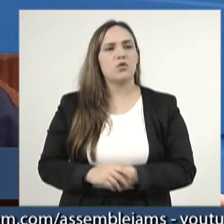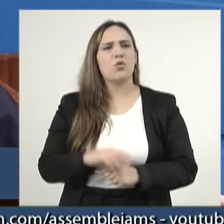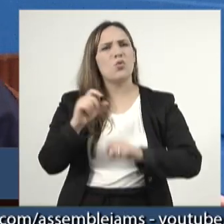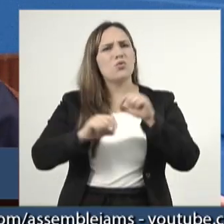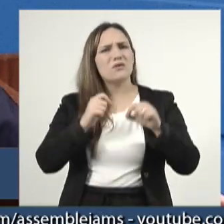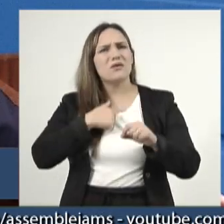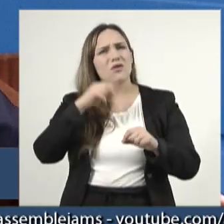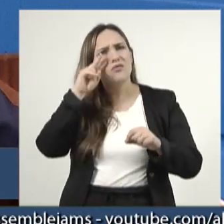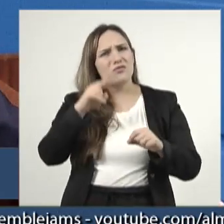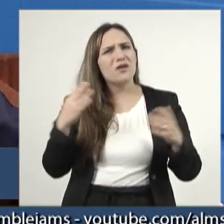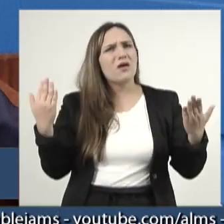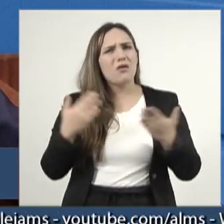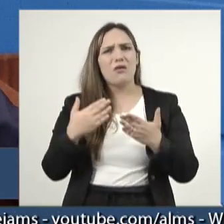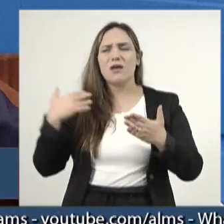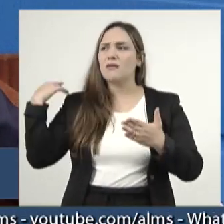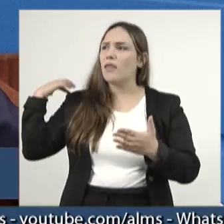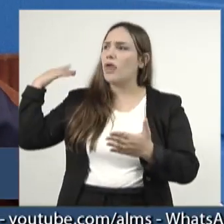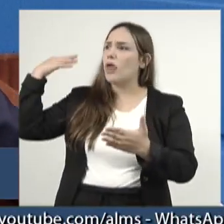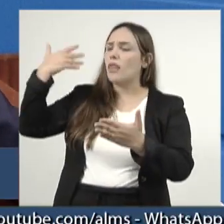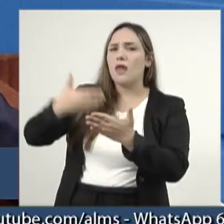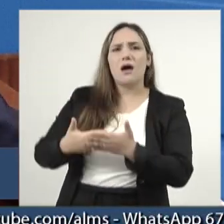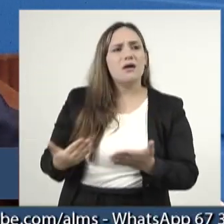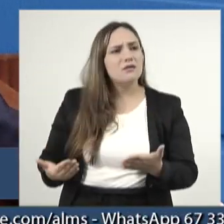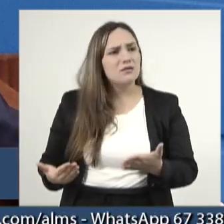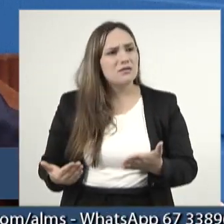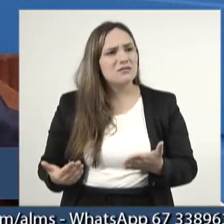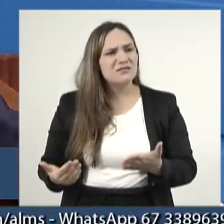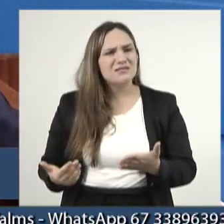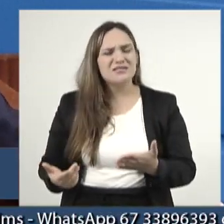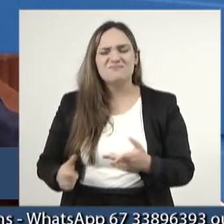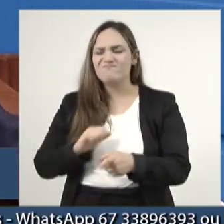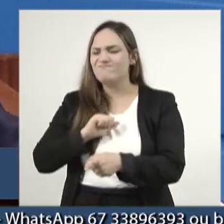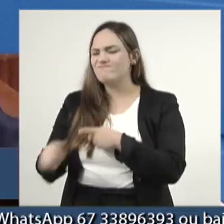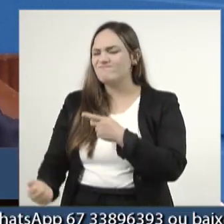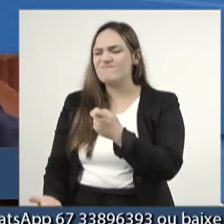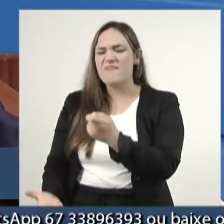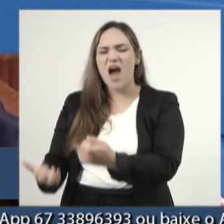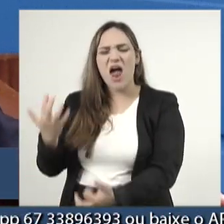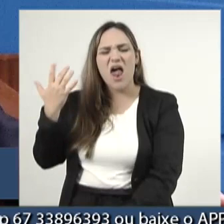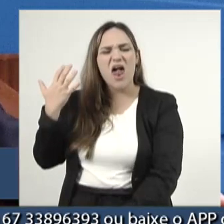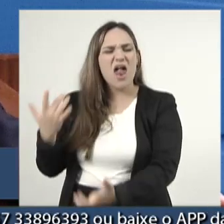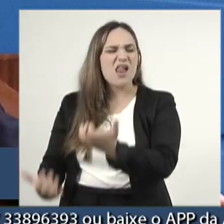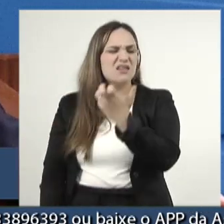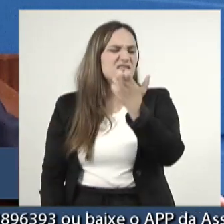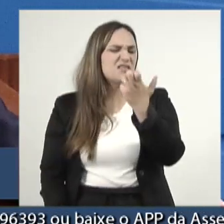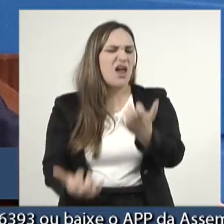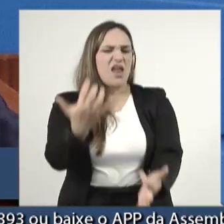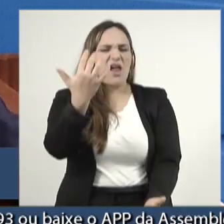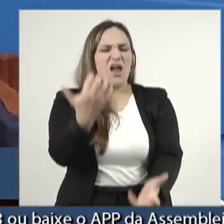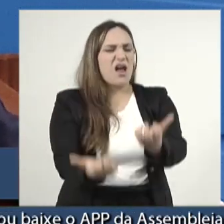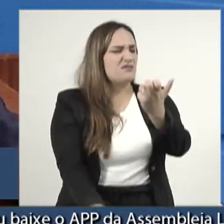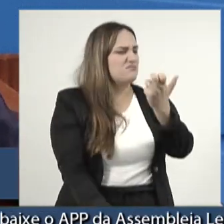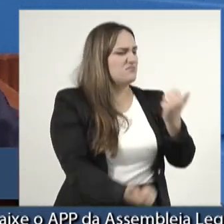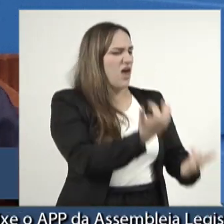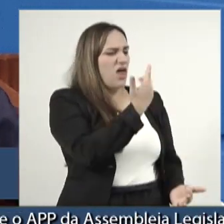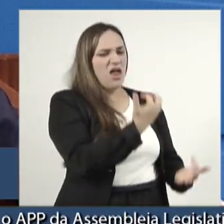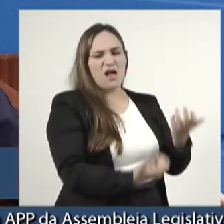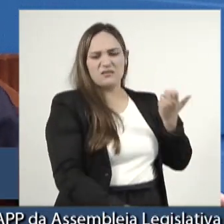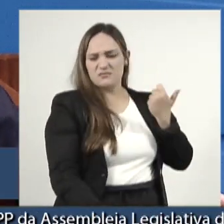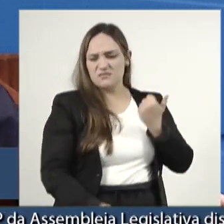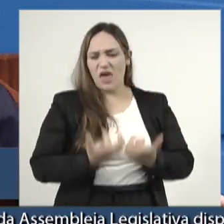agora nesses últimos dias? Focos e mais focos de incêndio